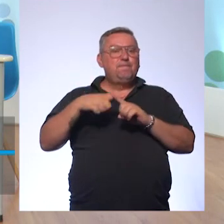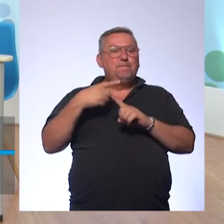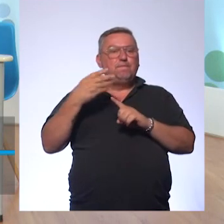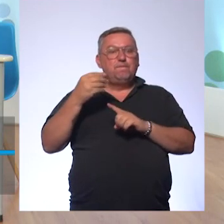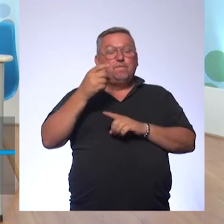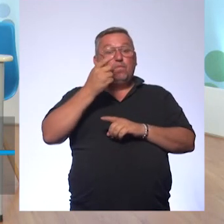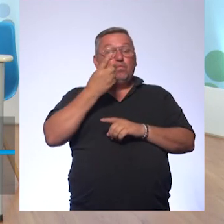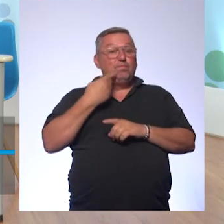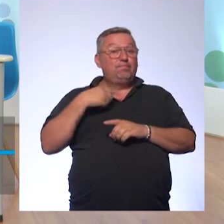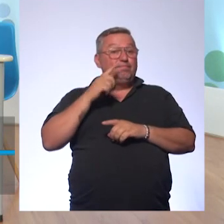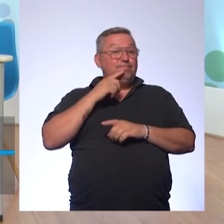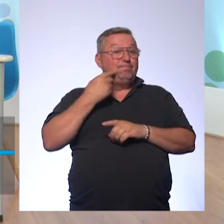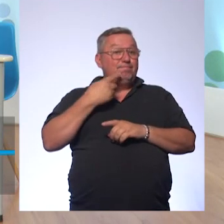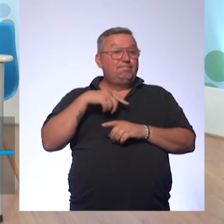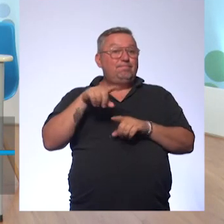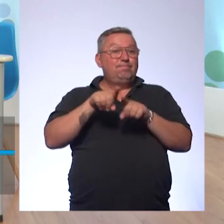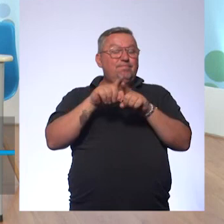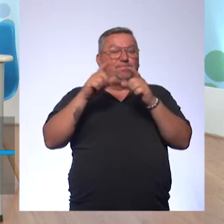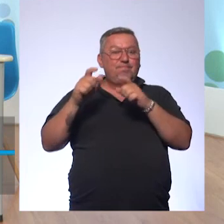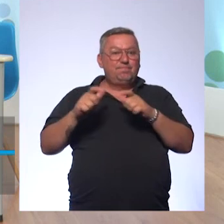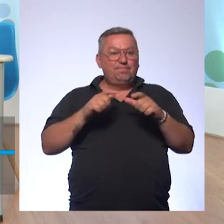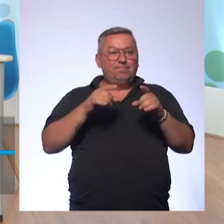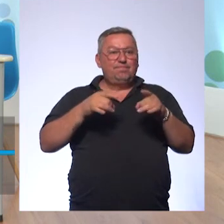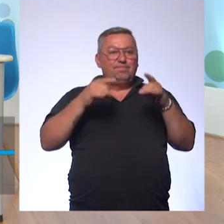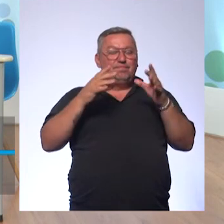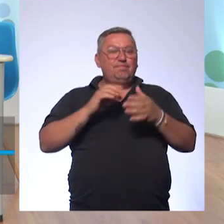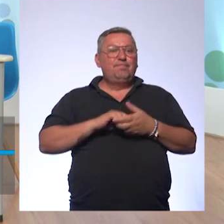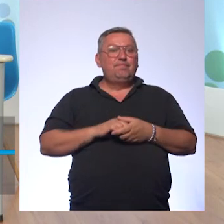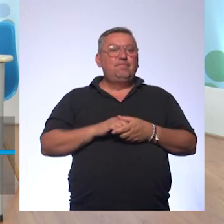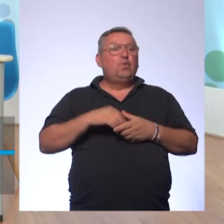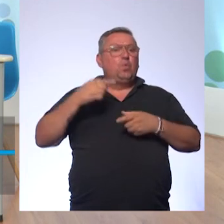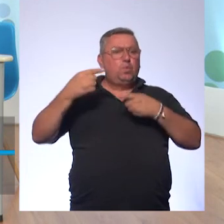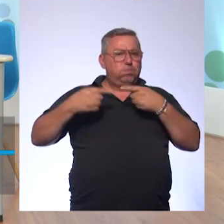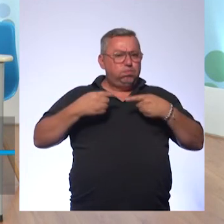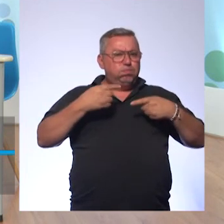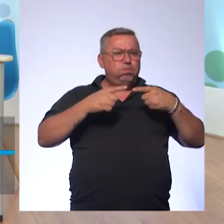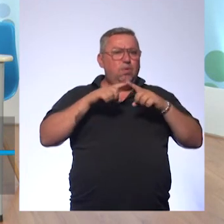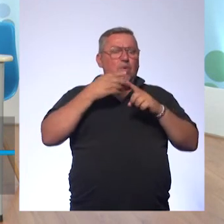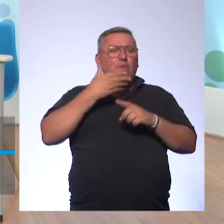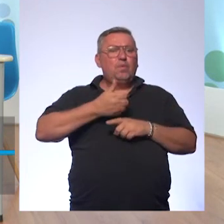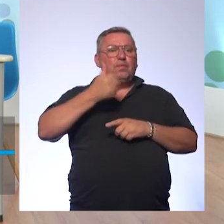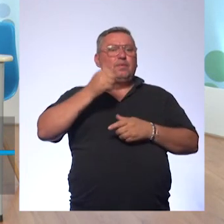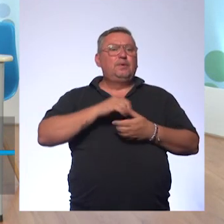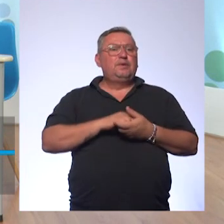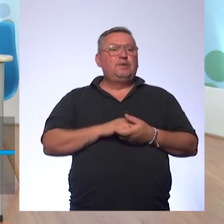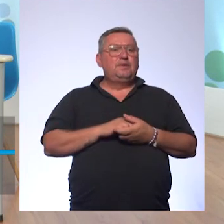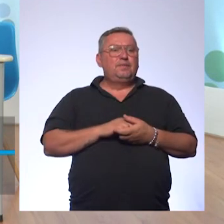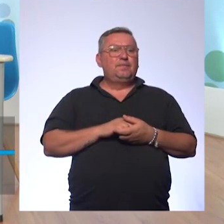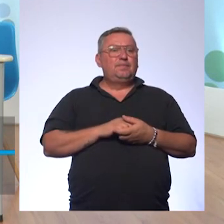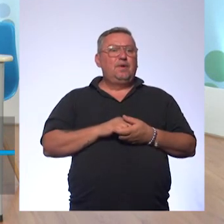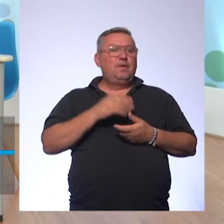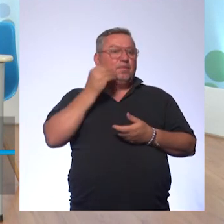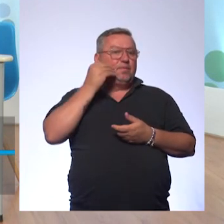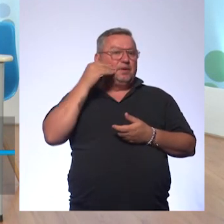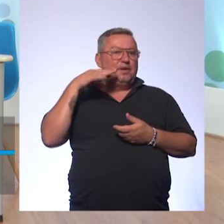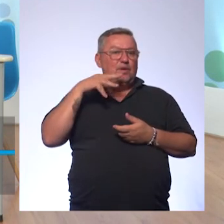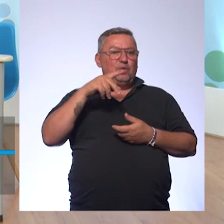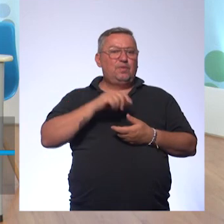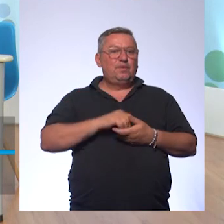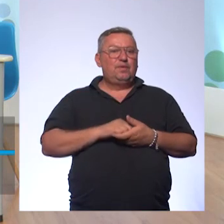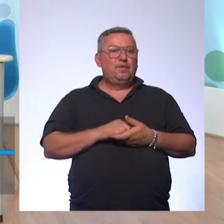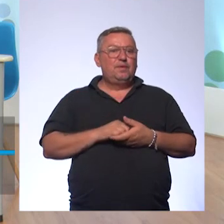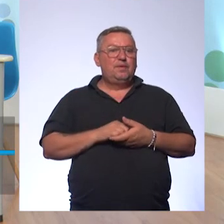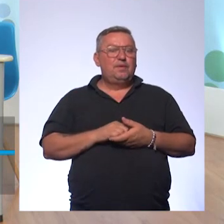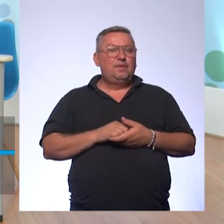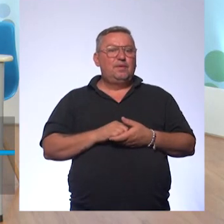São muitos motivos. Porque você tem, você faz o desmatamento e queima a árvore, você tem o abandono da evapotranspiração